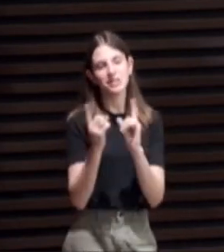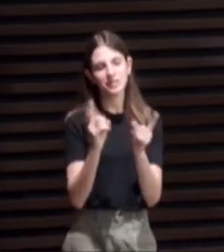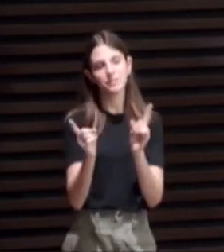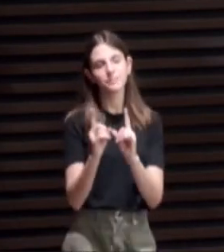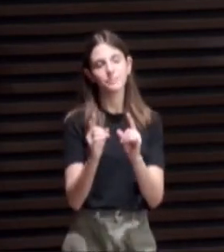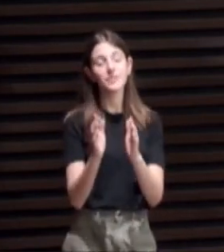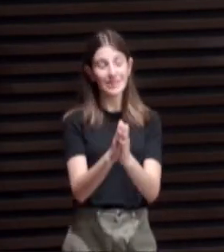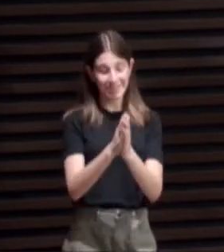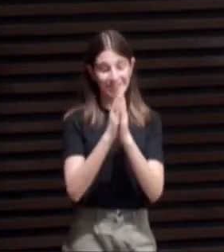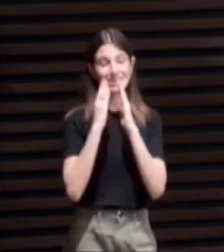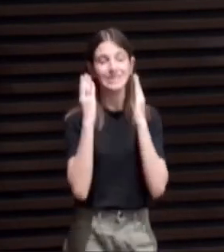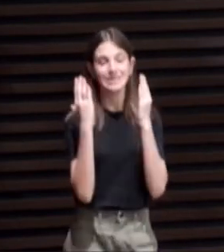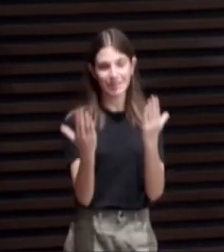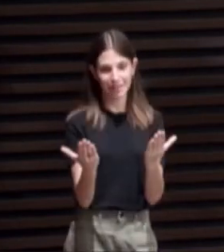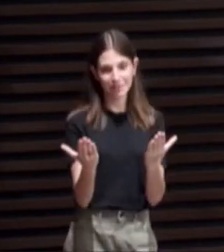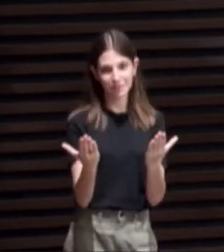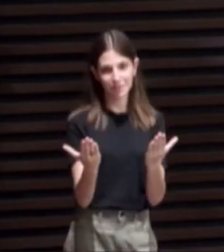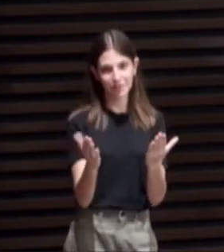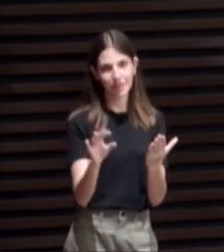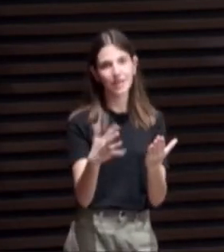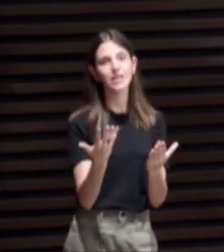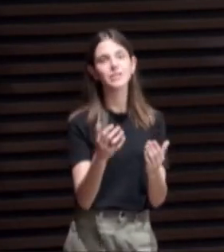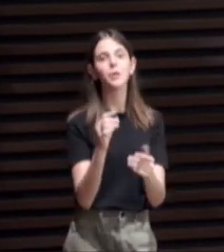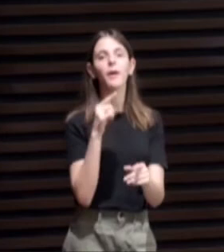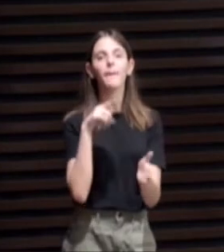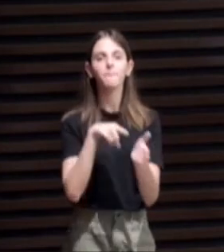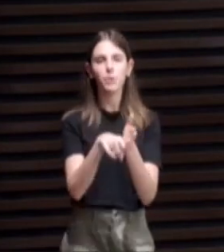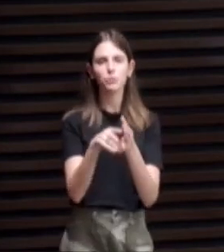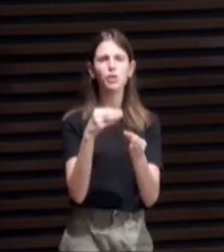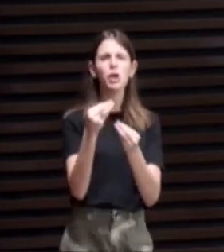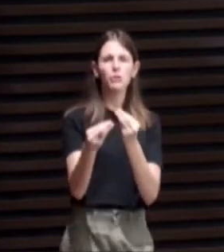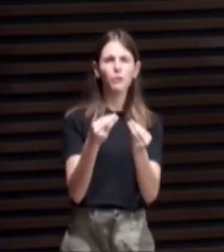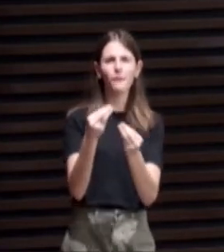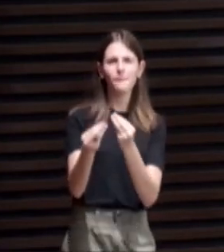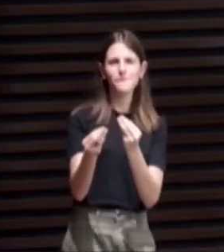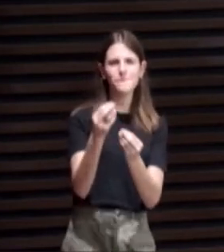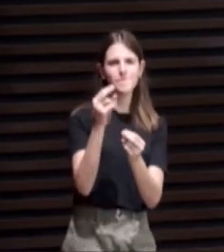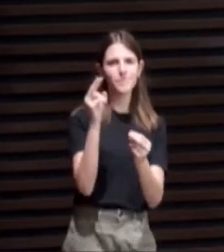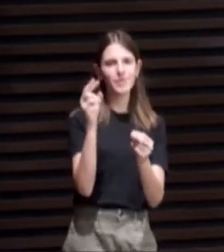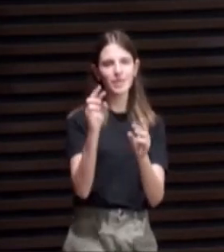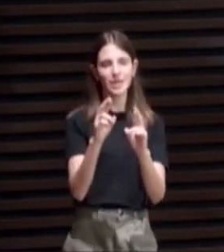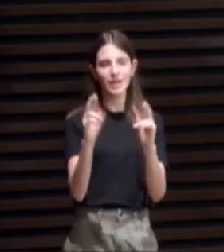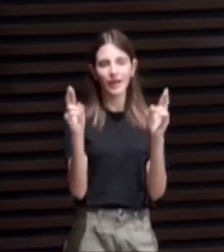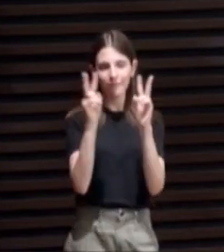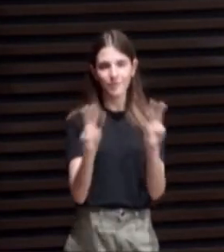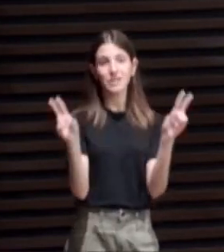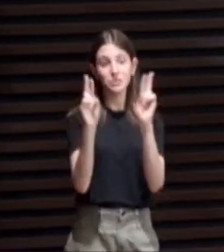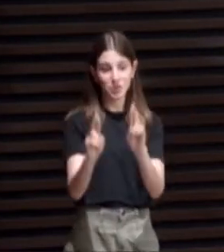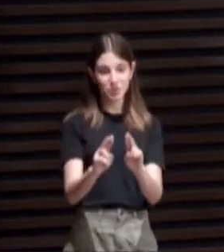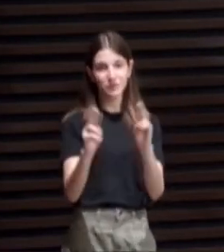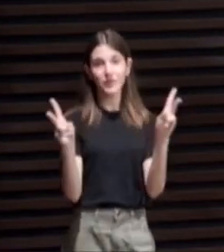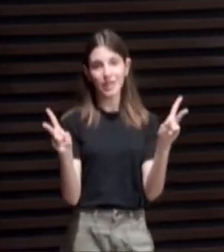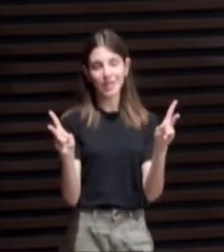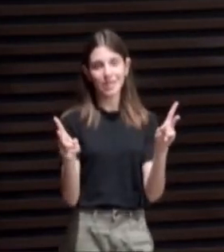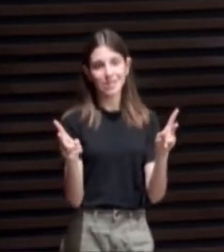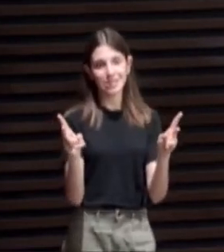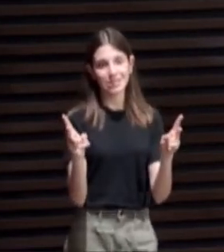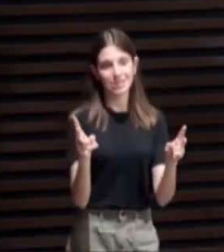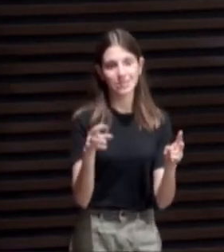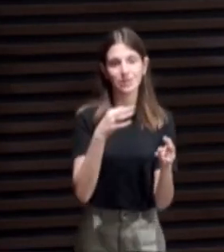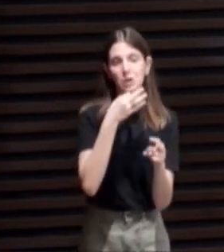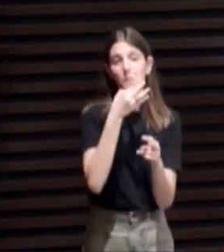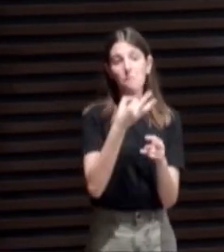ponto. Então, a pergunta é como é que as outras visões vão lidar com as doutrinas da graça? Porque elas também não podem